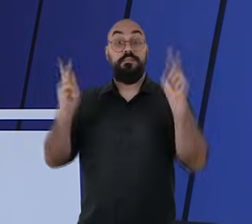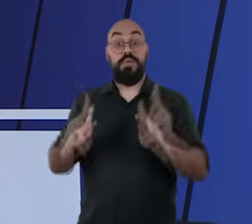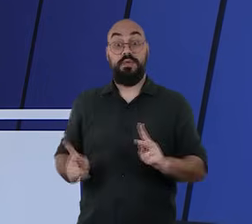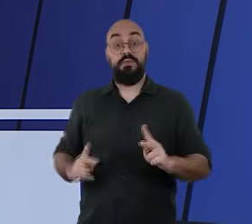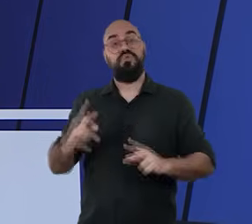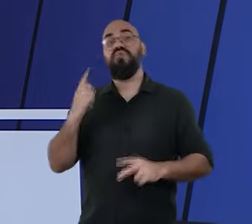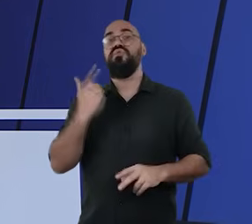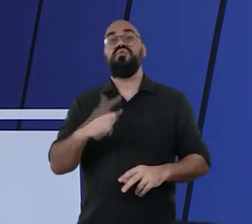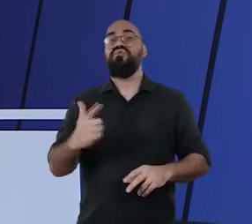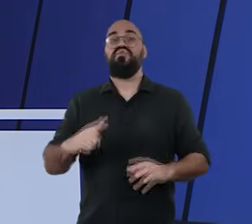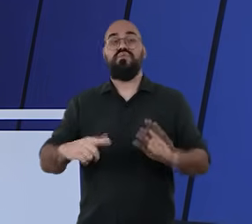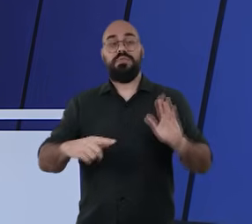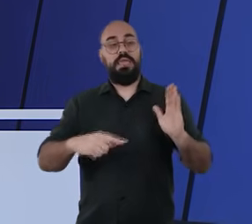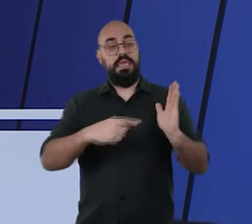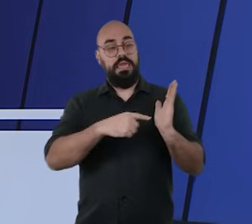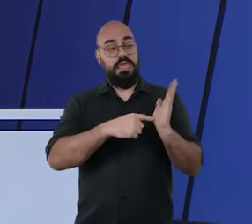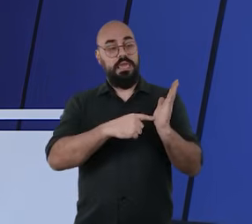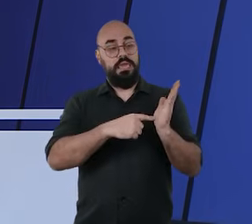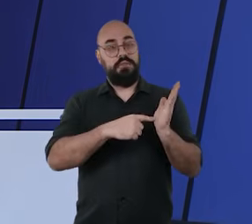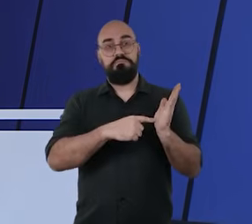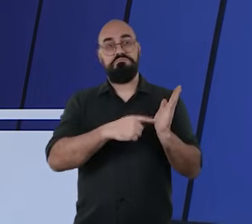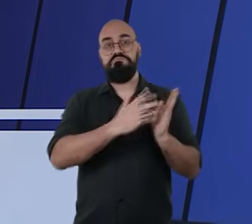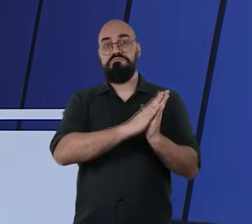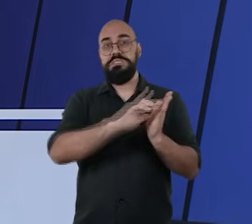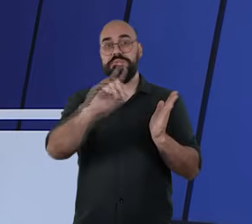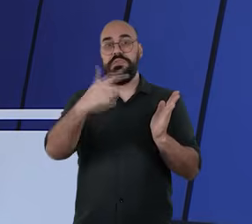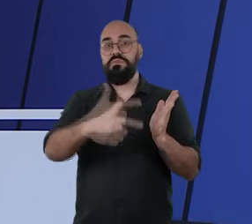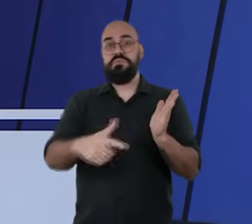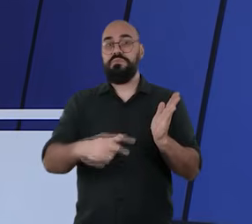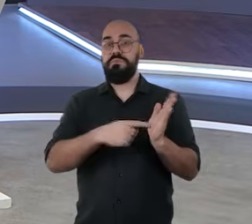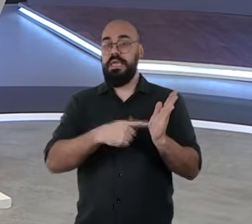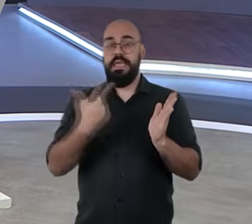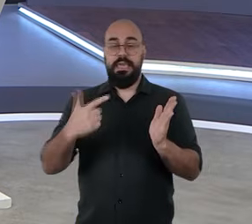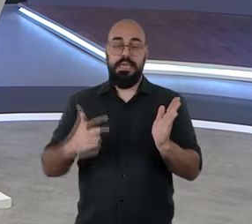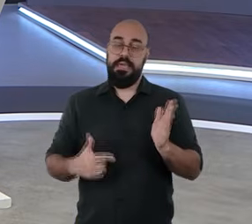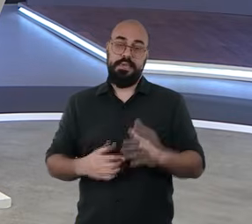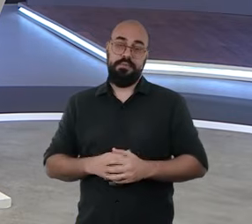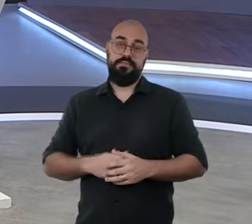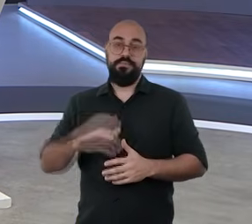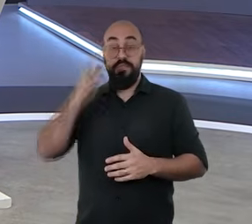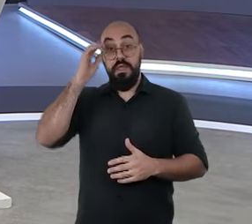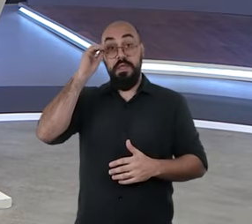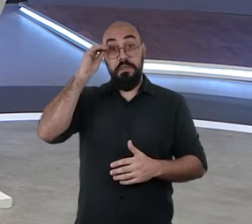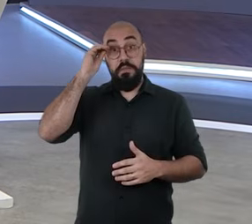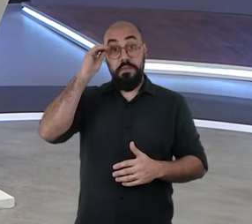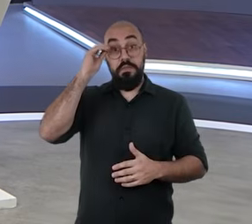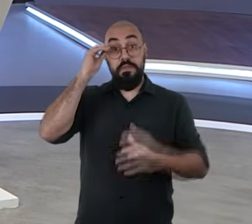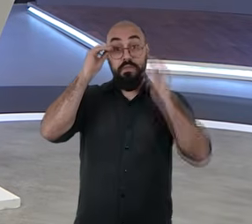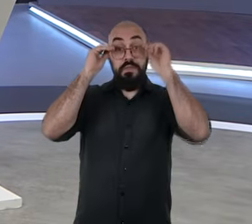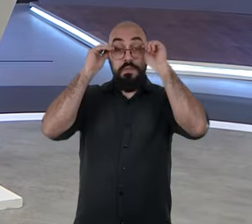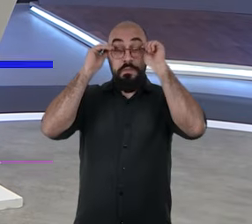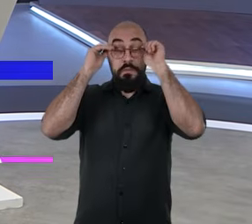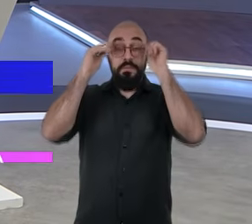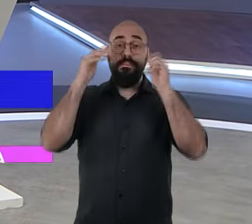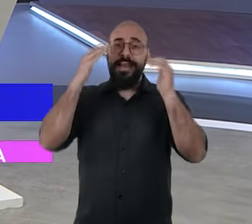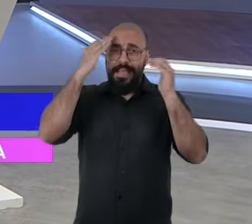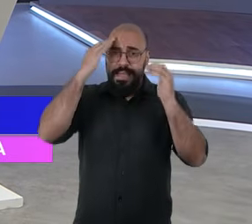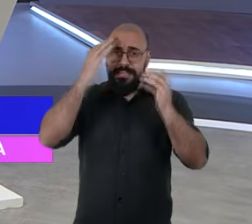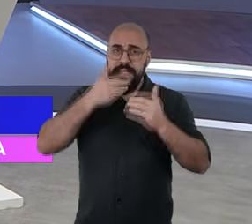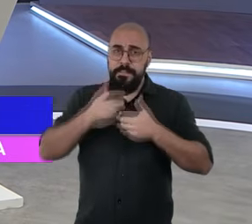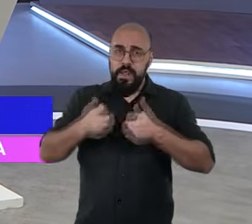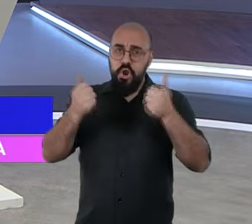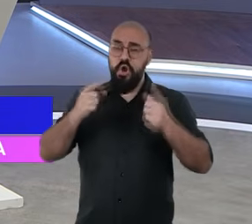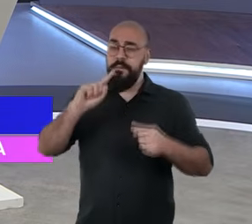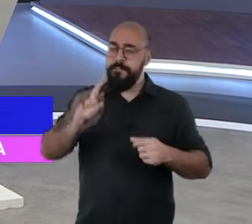não tem nenhum respaldo na palavra do Senhor. Para entender melhor este milênio, esses 1000 anos, que é um